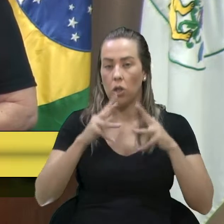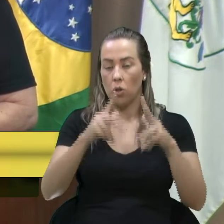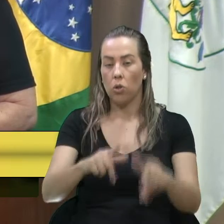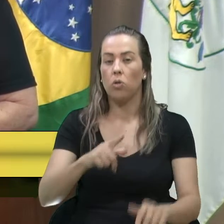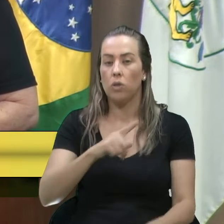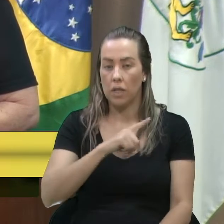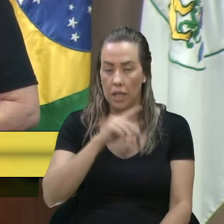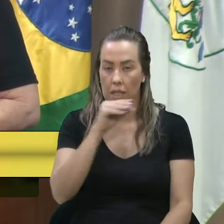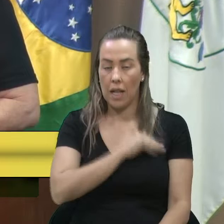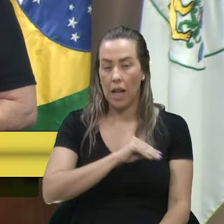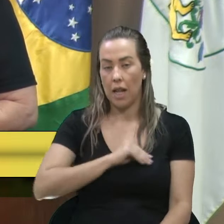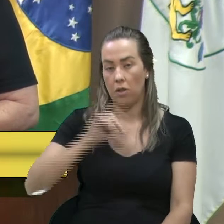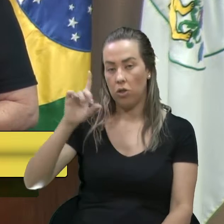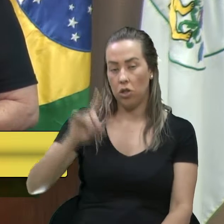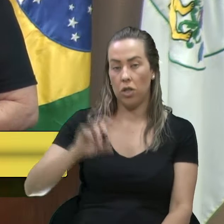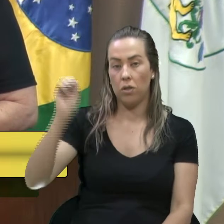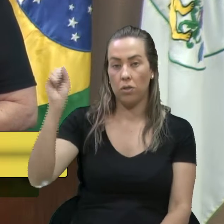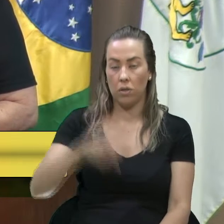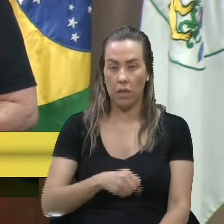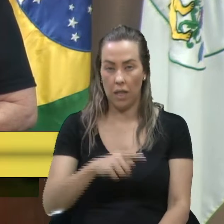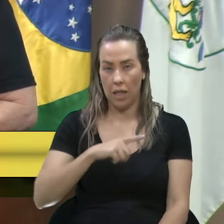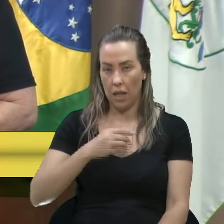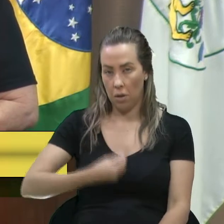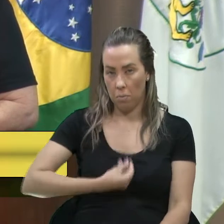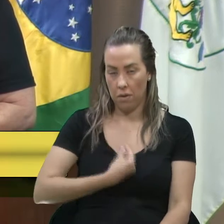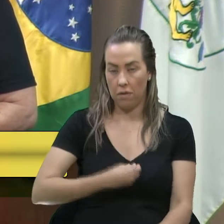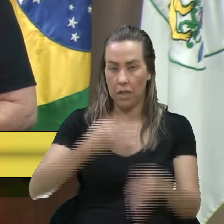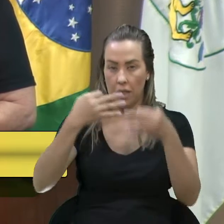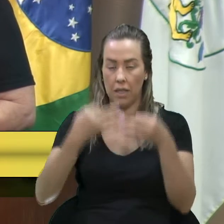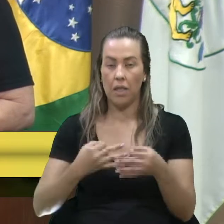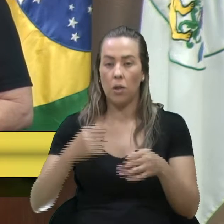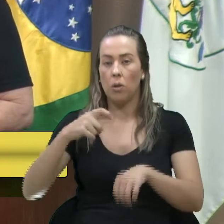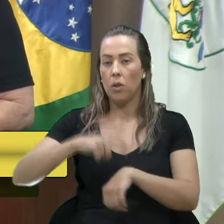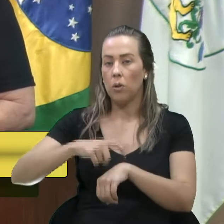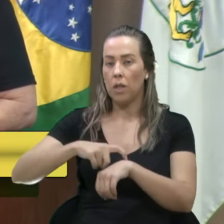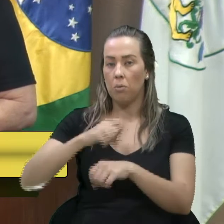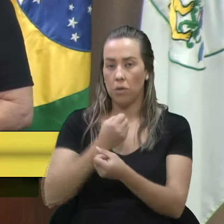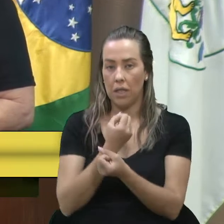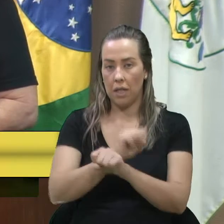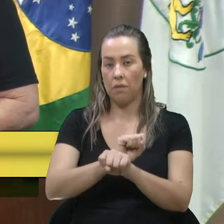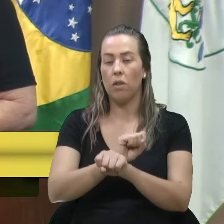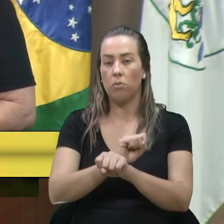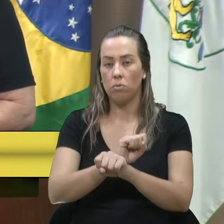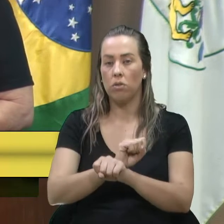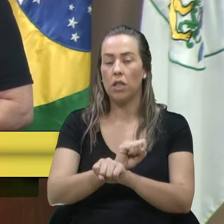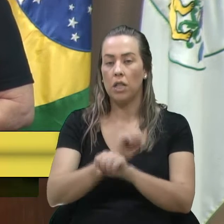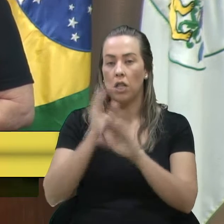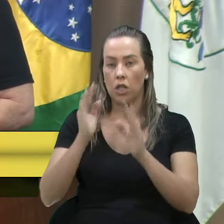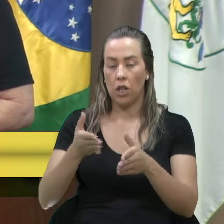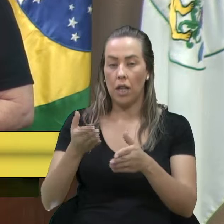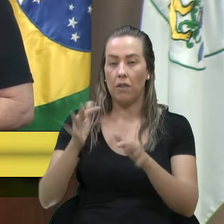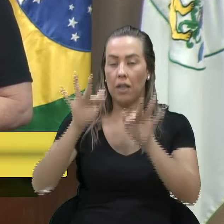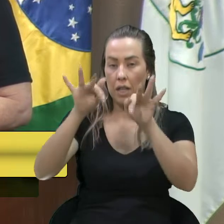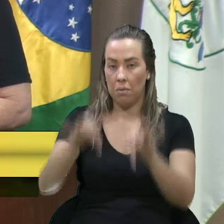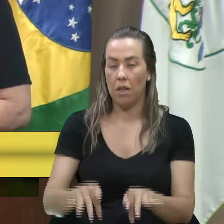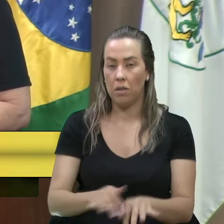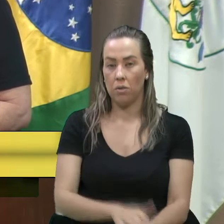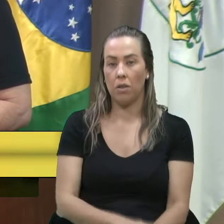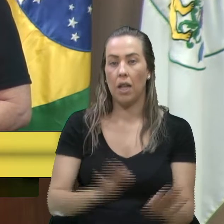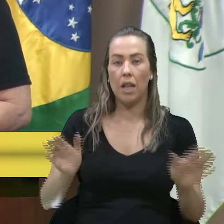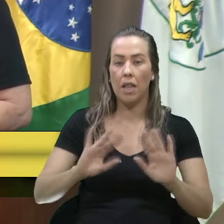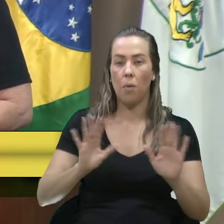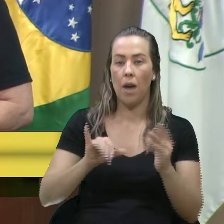reposição salarial, para que todos tenham uma vida digna, porque o tempo da escravidão já deveria ter passado, e não